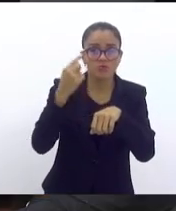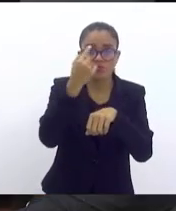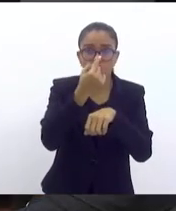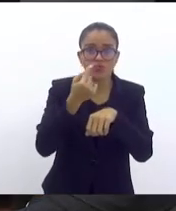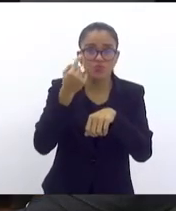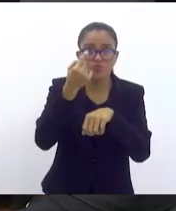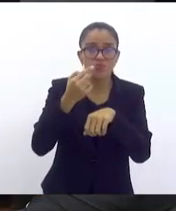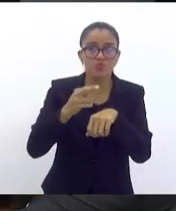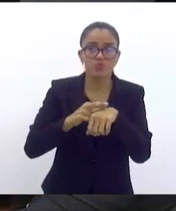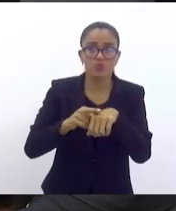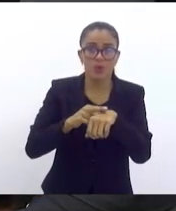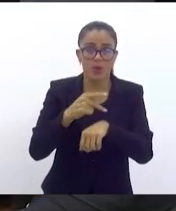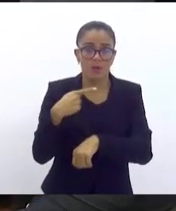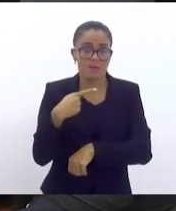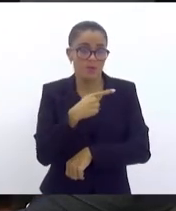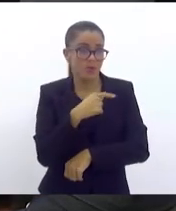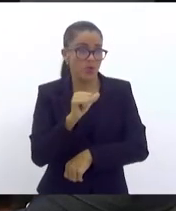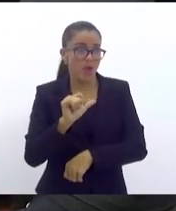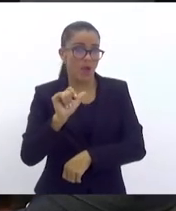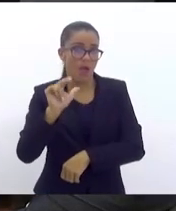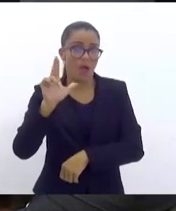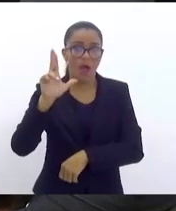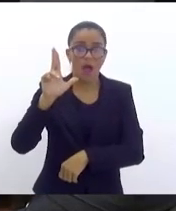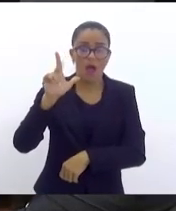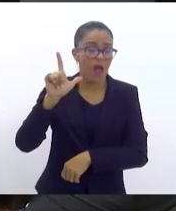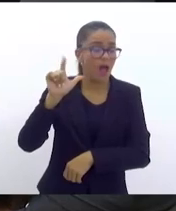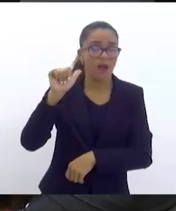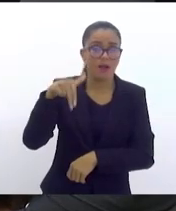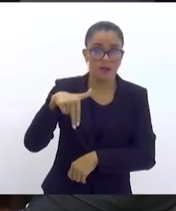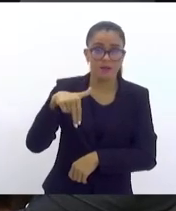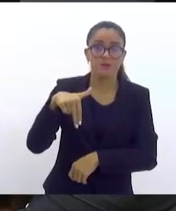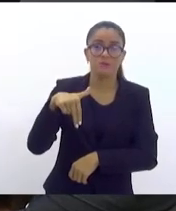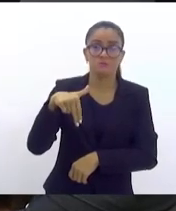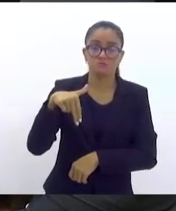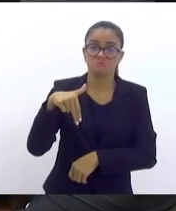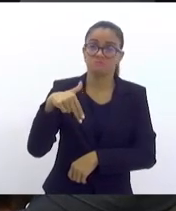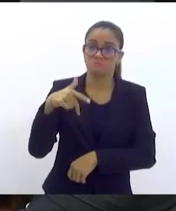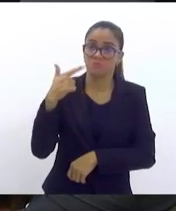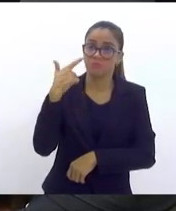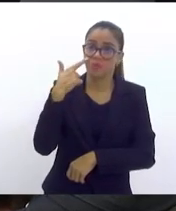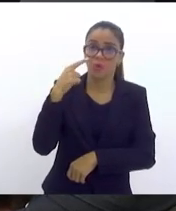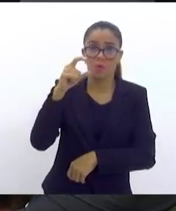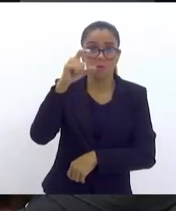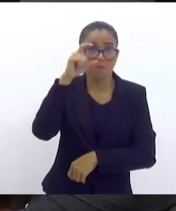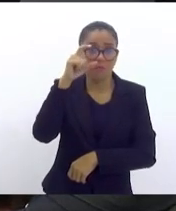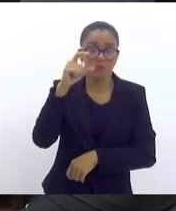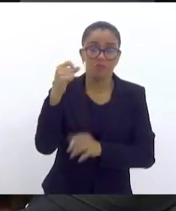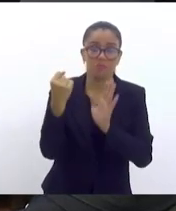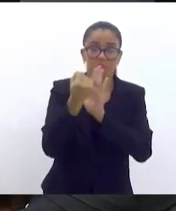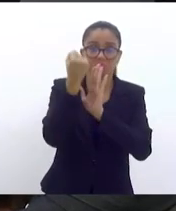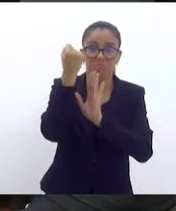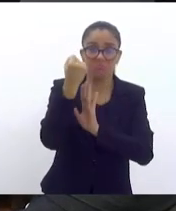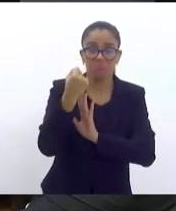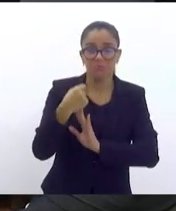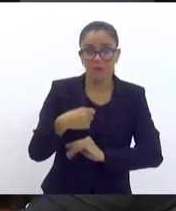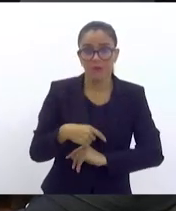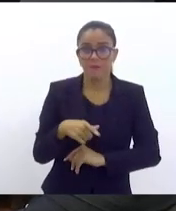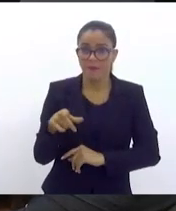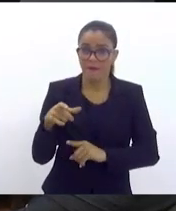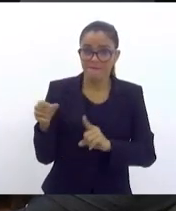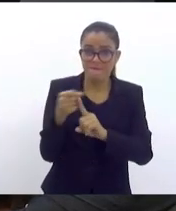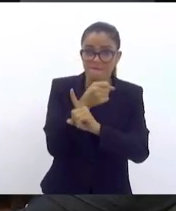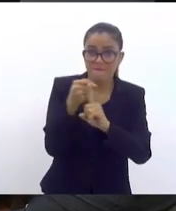pastor Alan olho roxo violência doméstica né